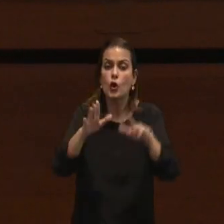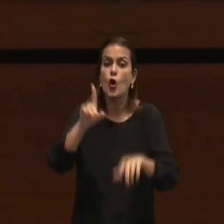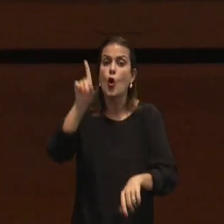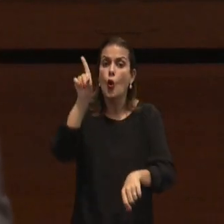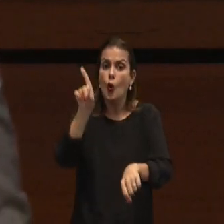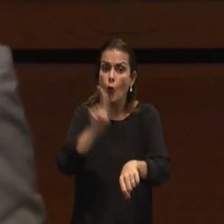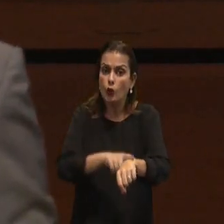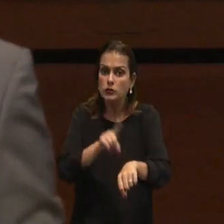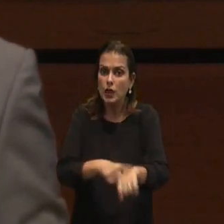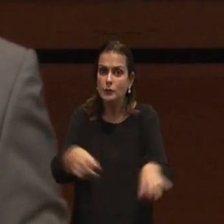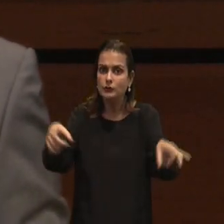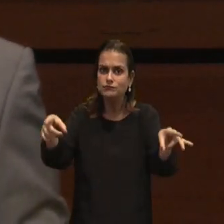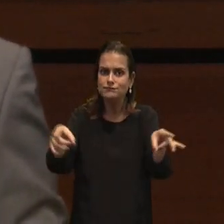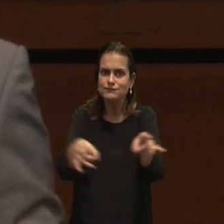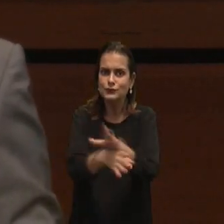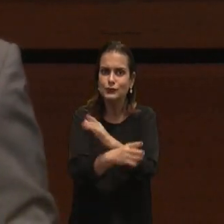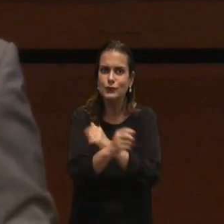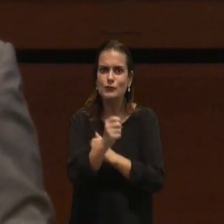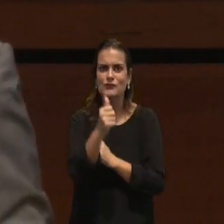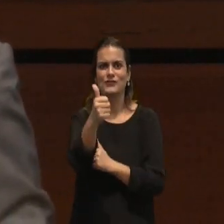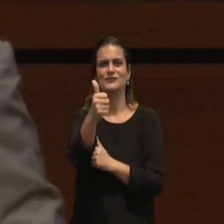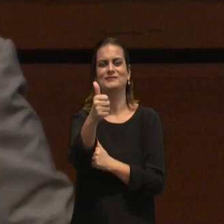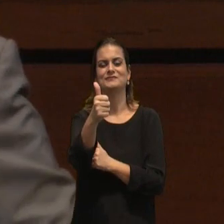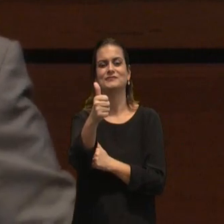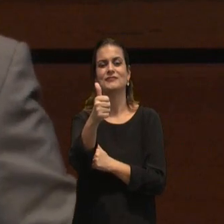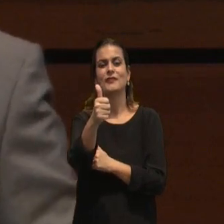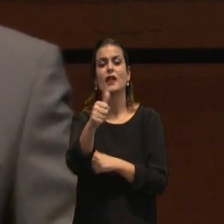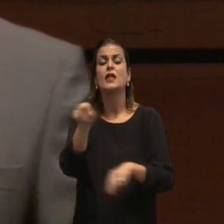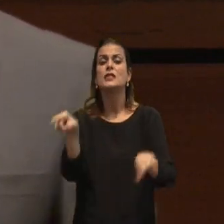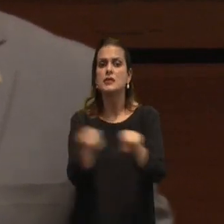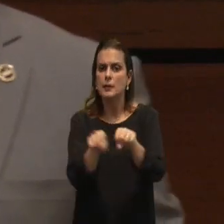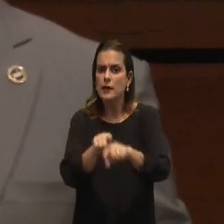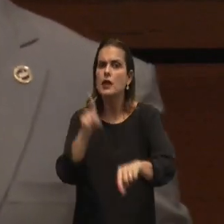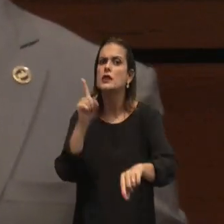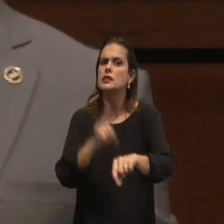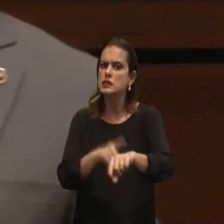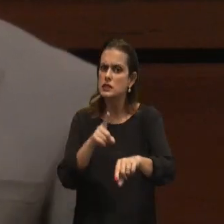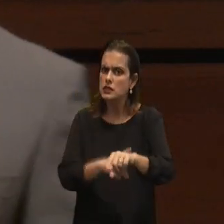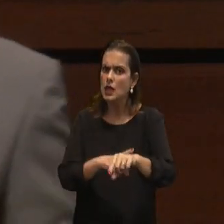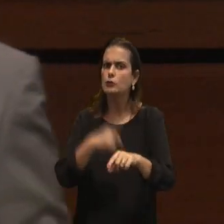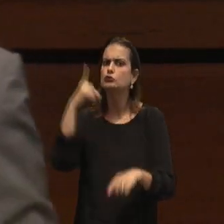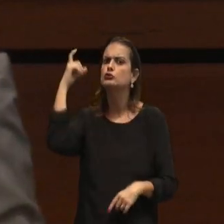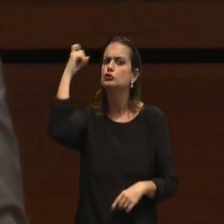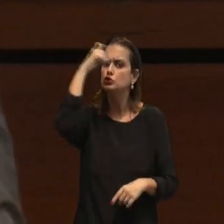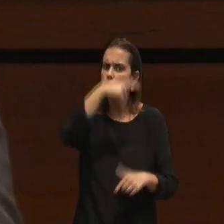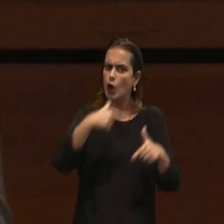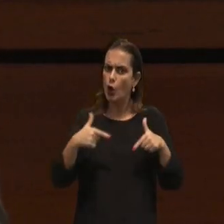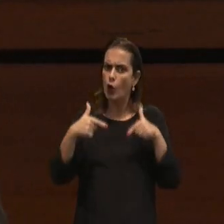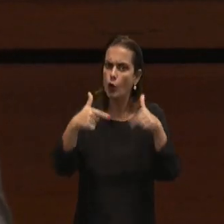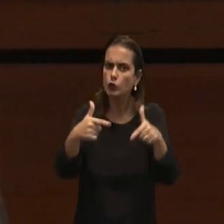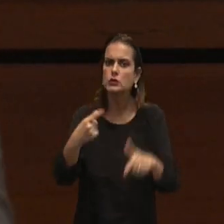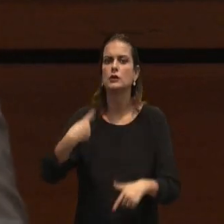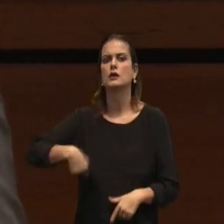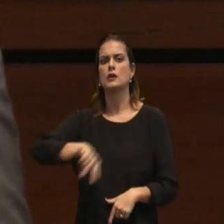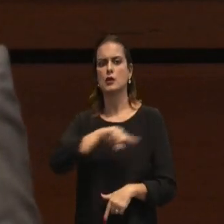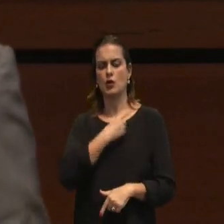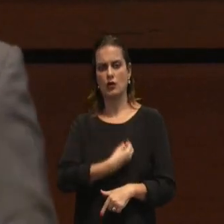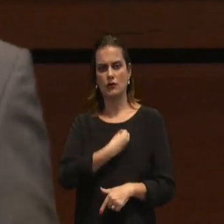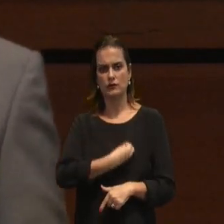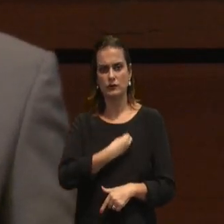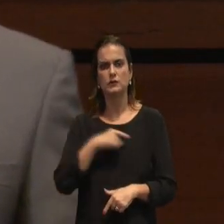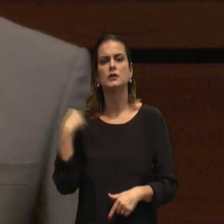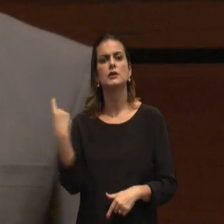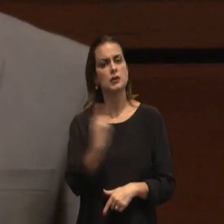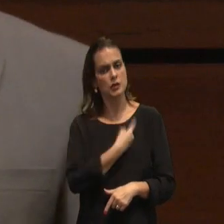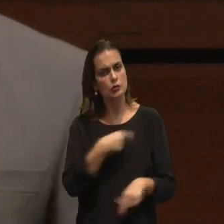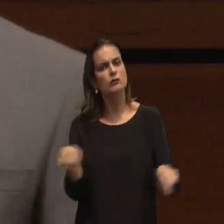escatológico, aquele tempo, inclusive, tempo de crise, que a igreja, nossa vida, que todos nós